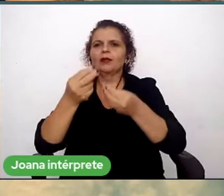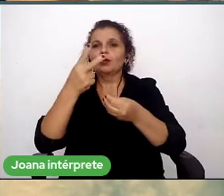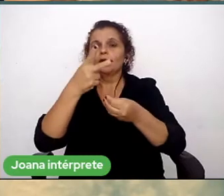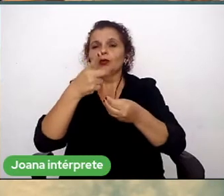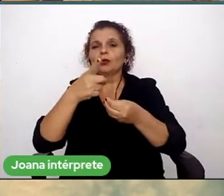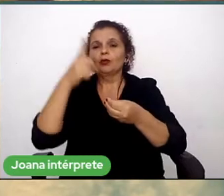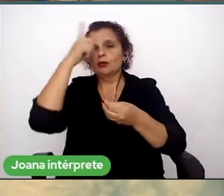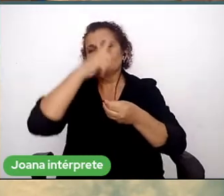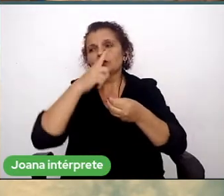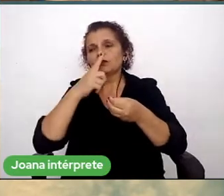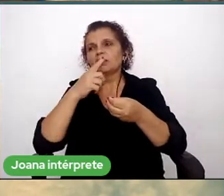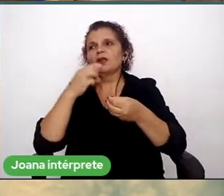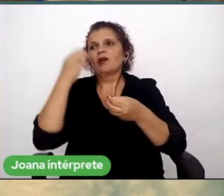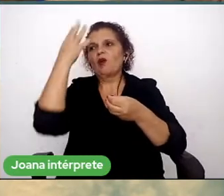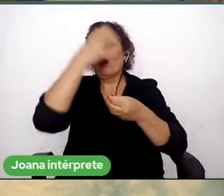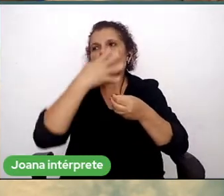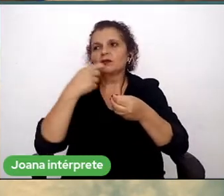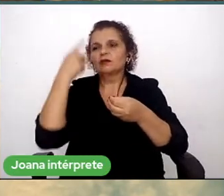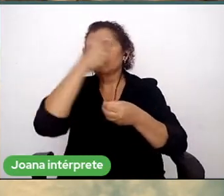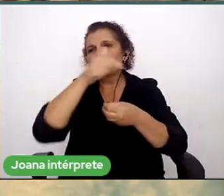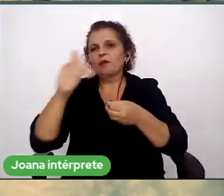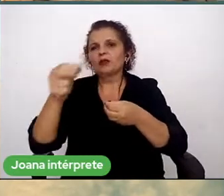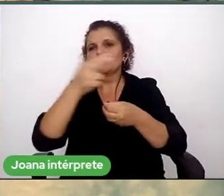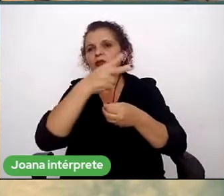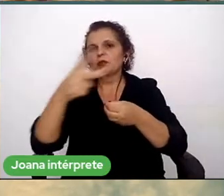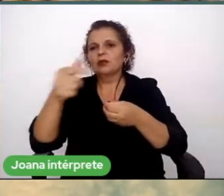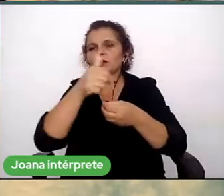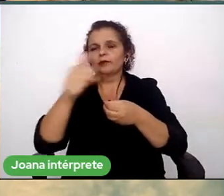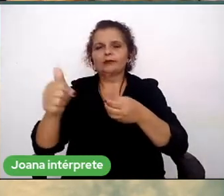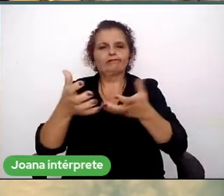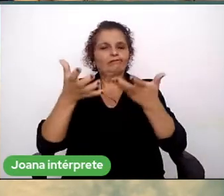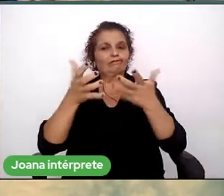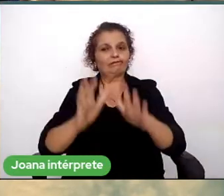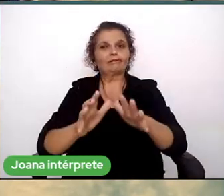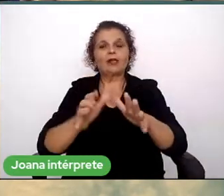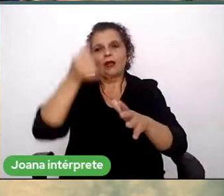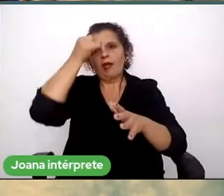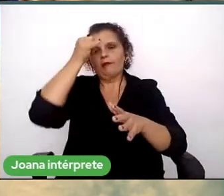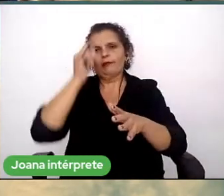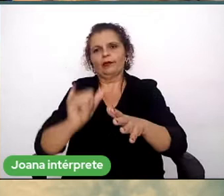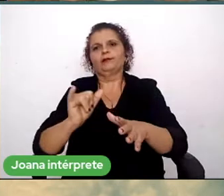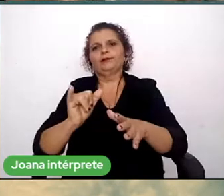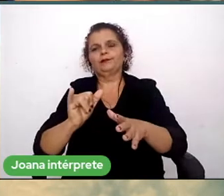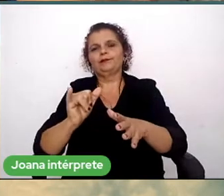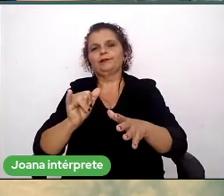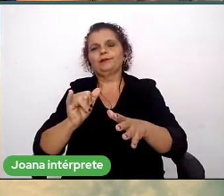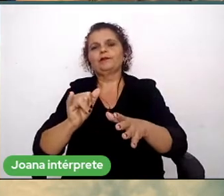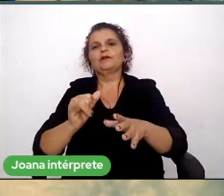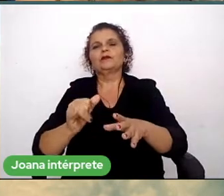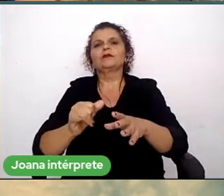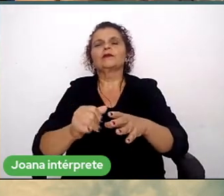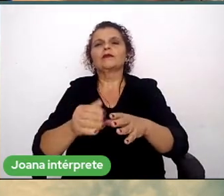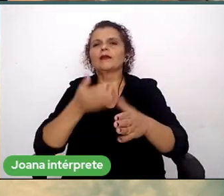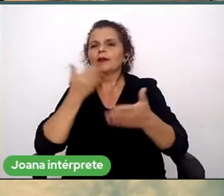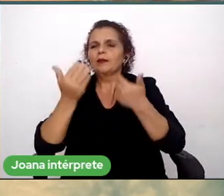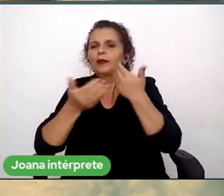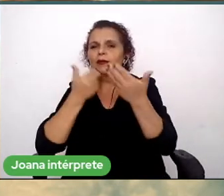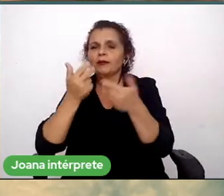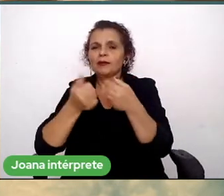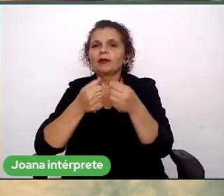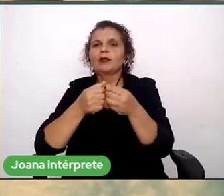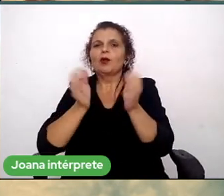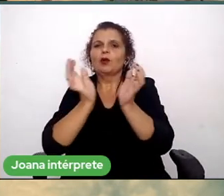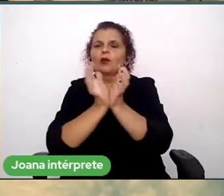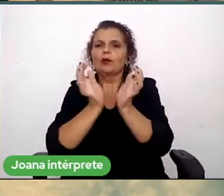dias começa levar três quatro uma semana duas semanas antes que a gente fez que tá Quando falei em gestão efetivo de vida técnica reservar uma capacidade do